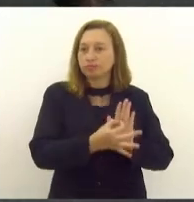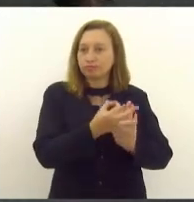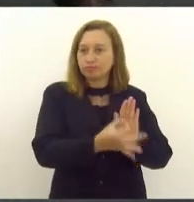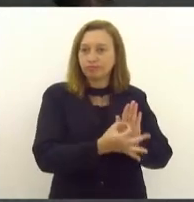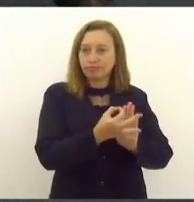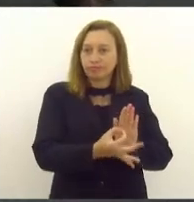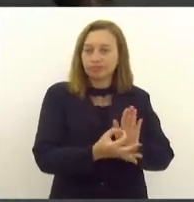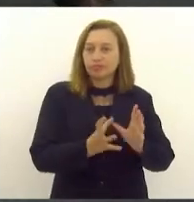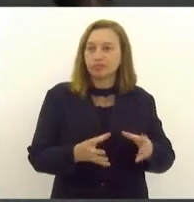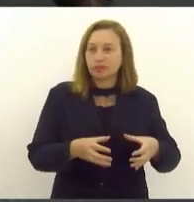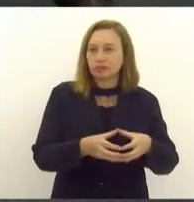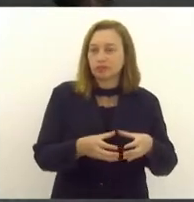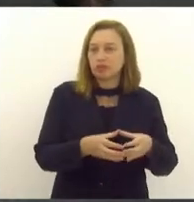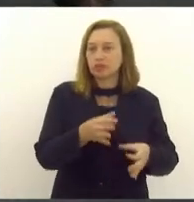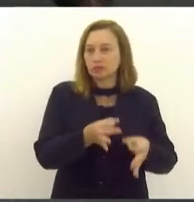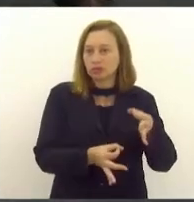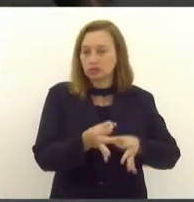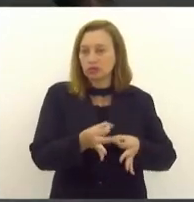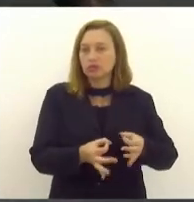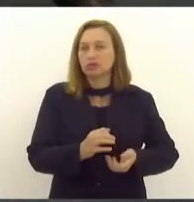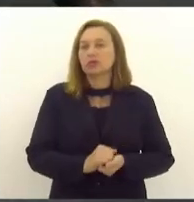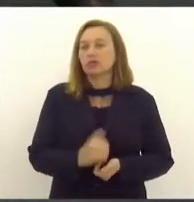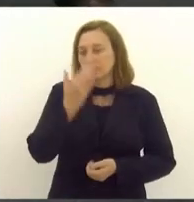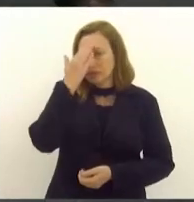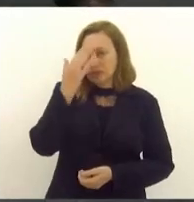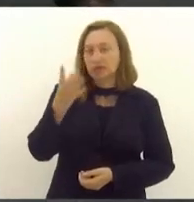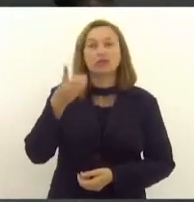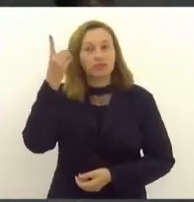da comissão de construção Justiça